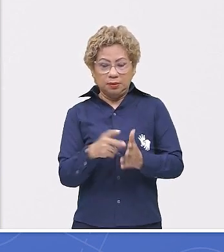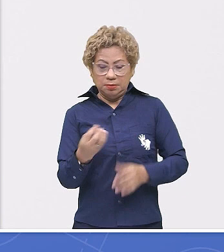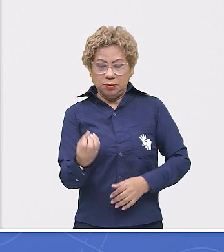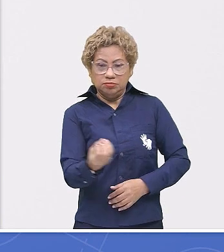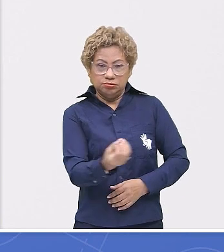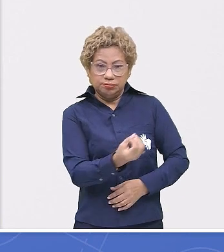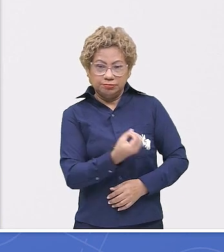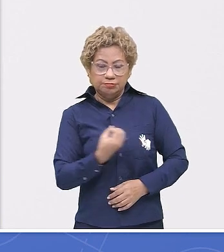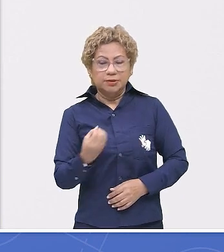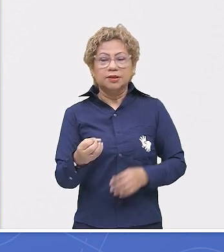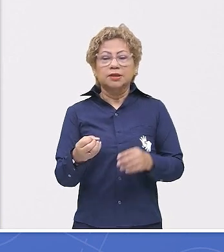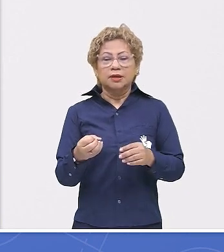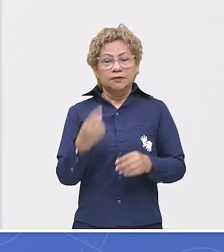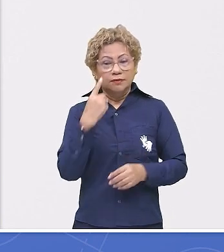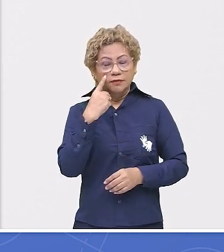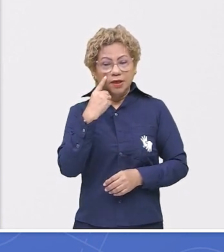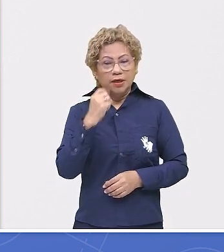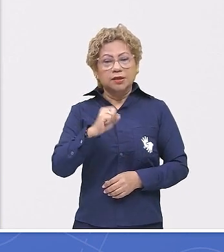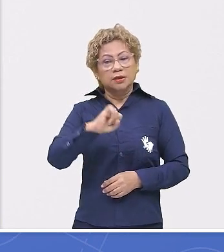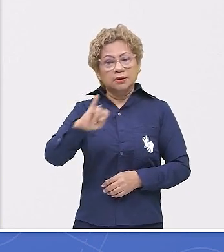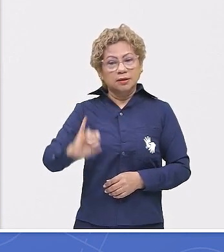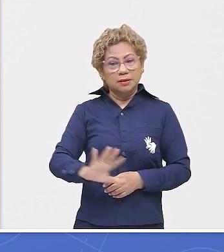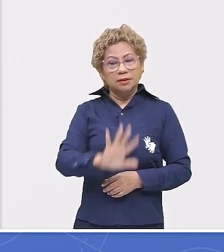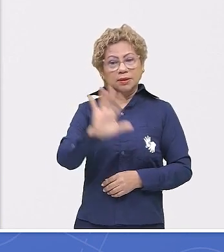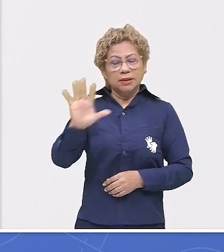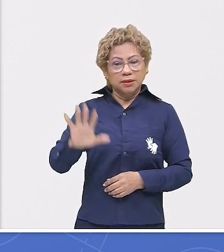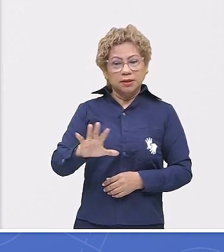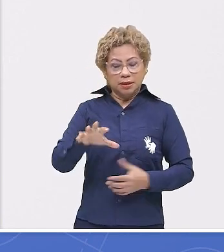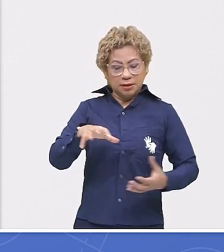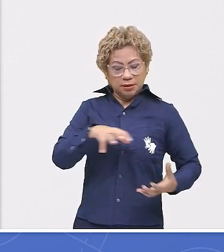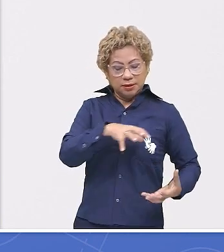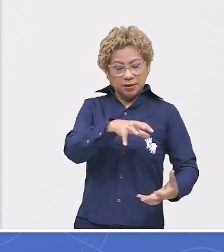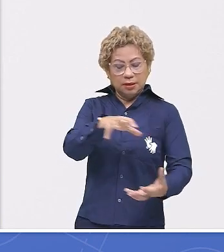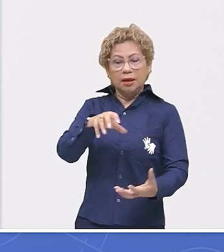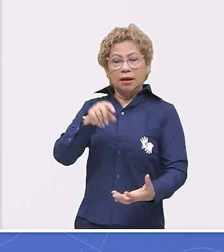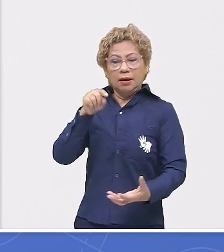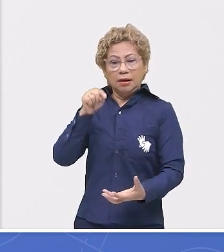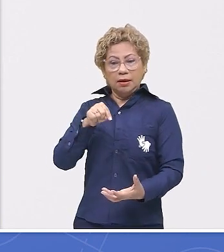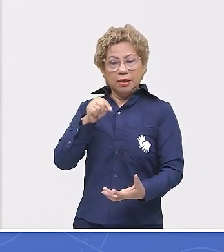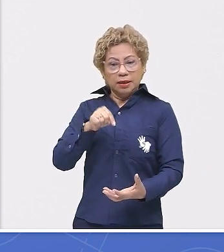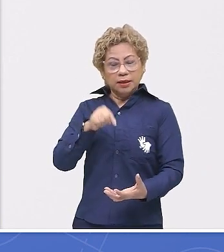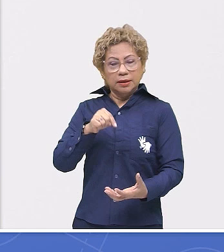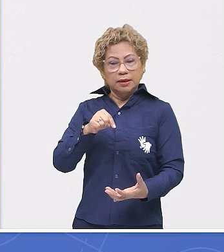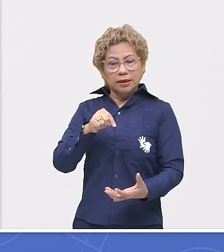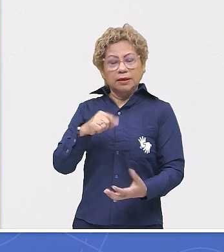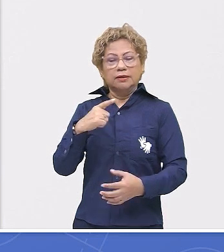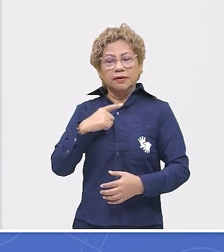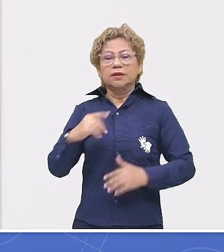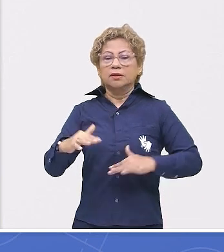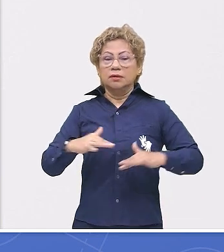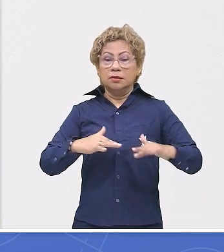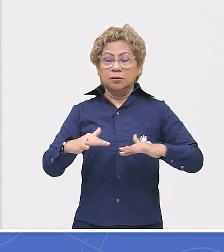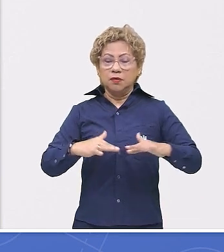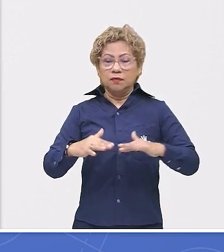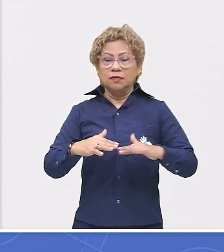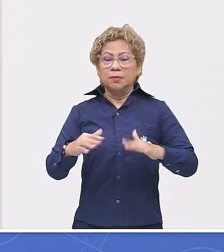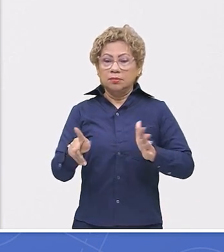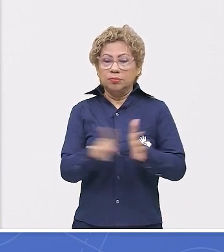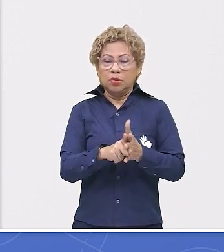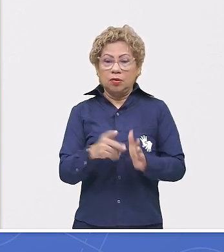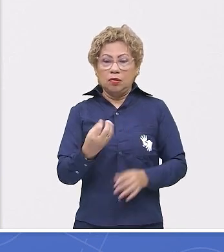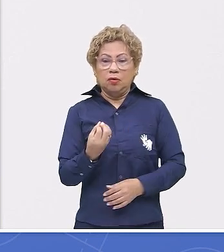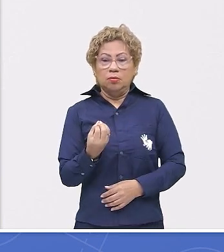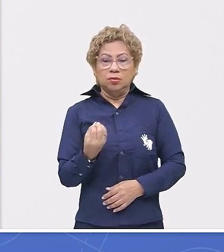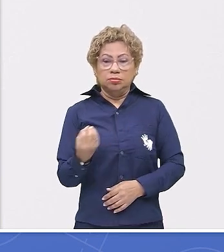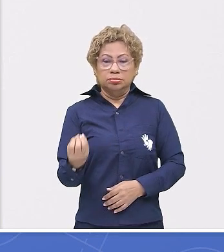gente pode observar que o planeta Terra, né, ele vai ter seu movimento, tá? E ele não para,